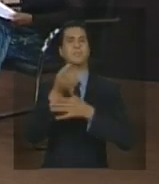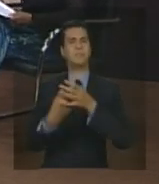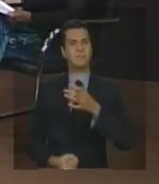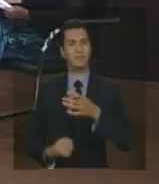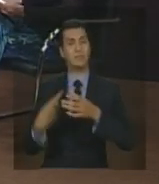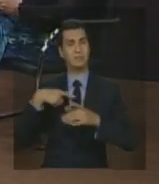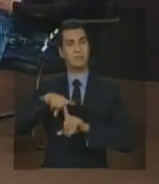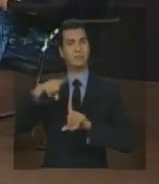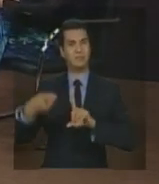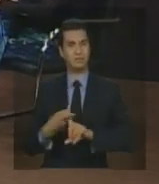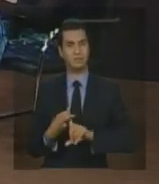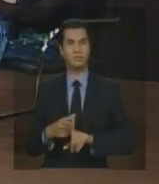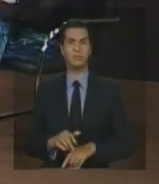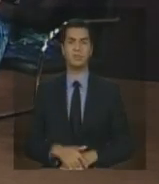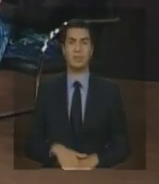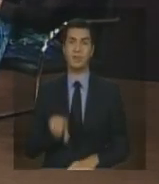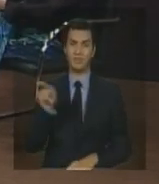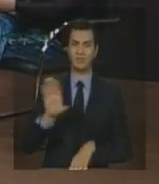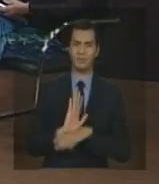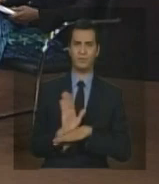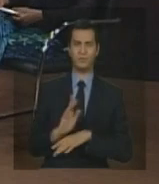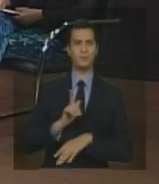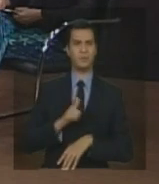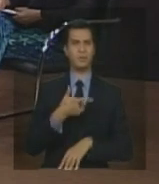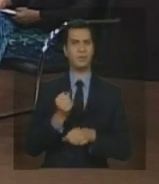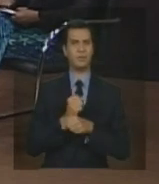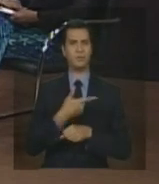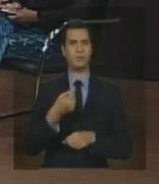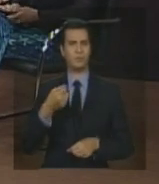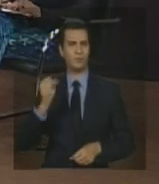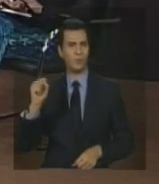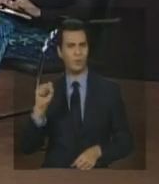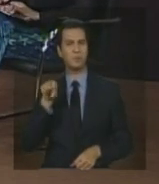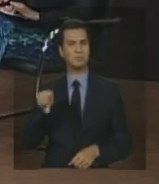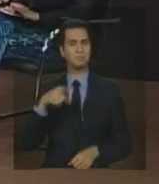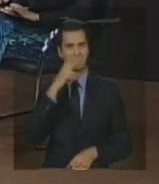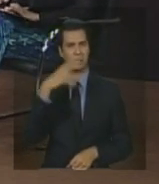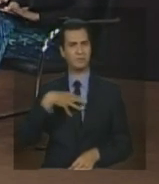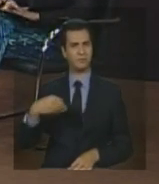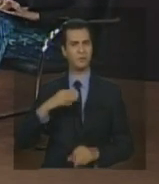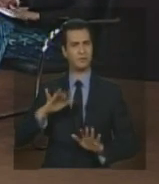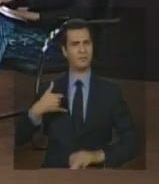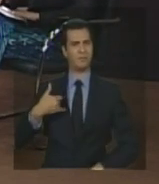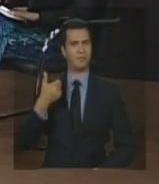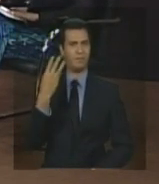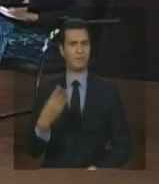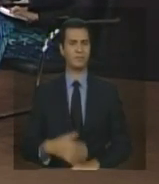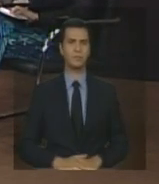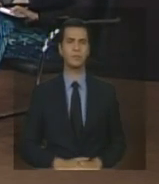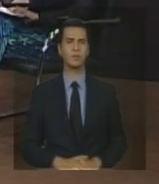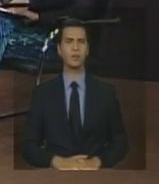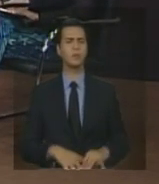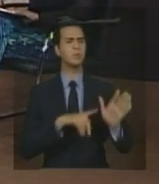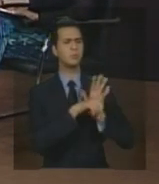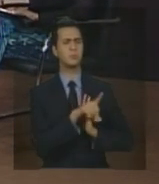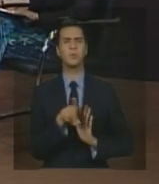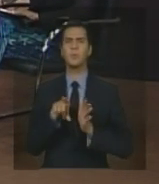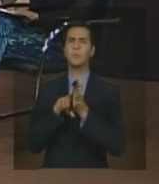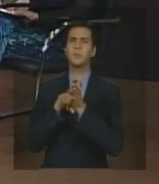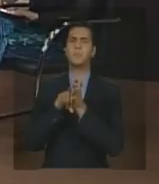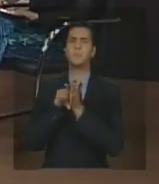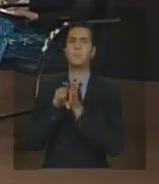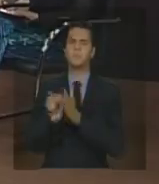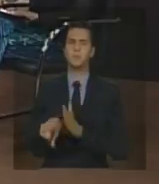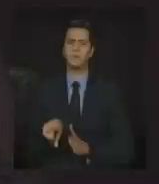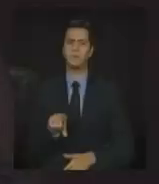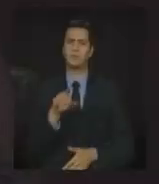é de 2008. Já deve estar com uns 3 anos, mais ou menos. Agora, secretário, qual o quadro atual? Nós, no censo